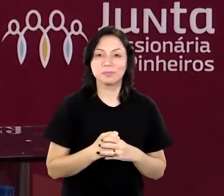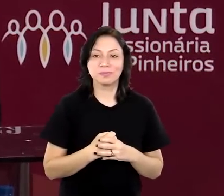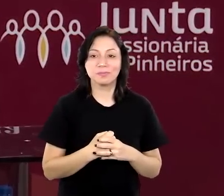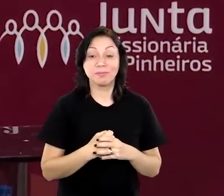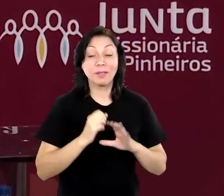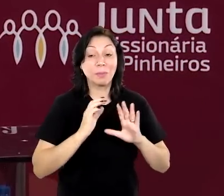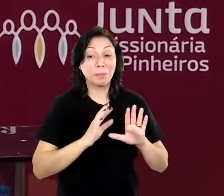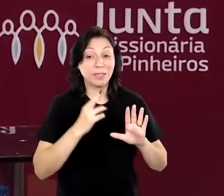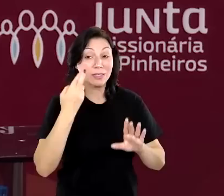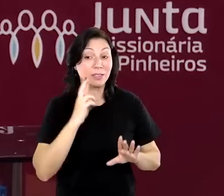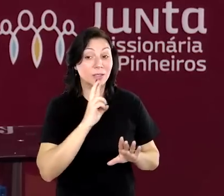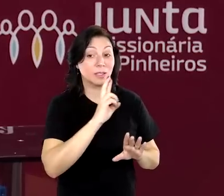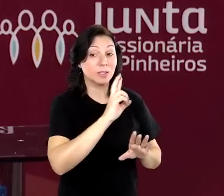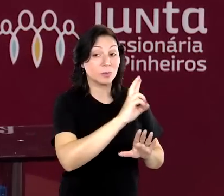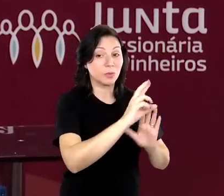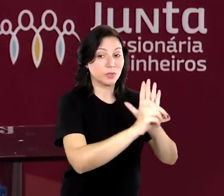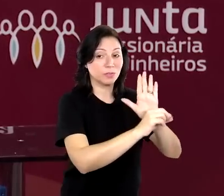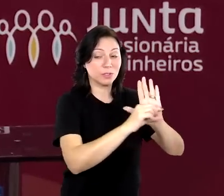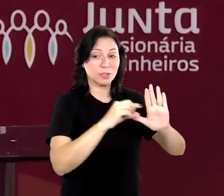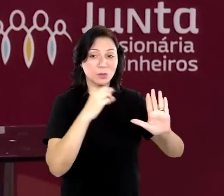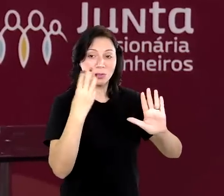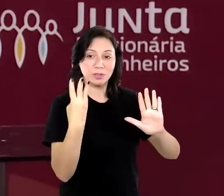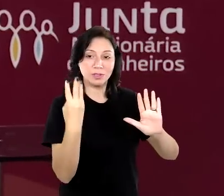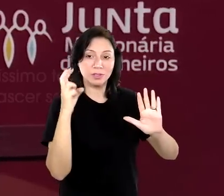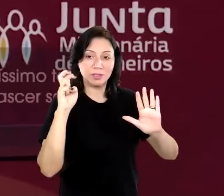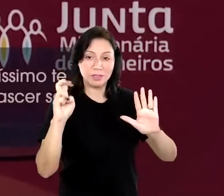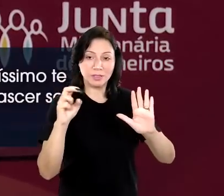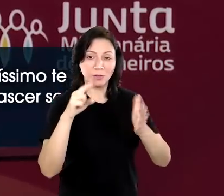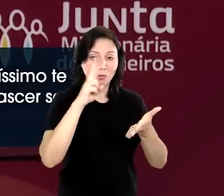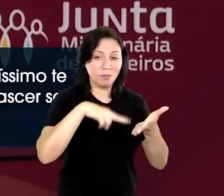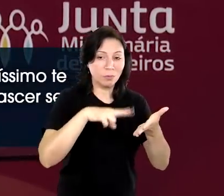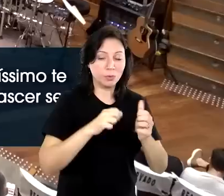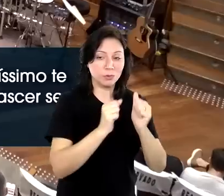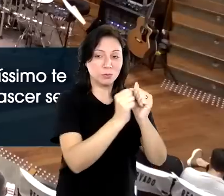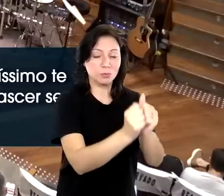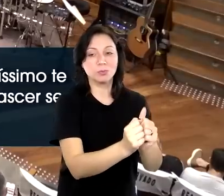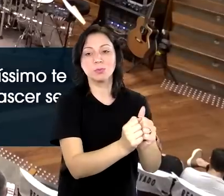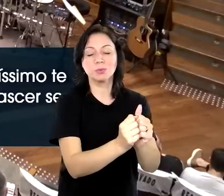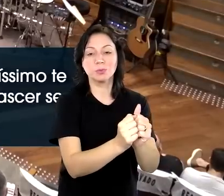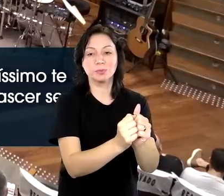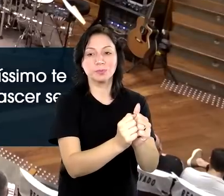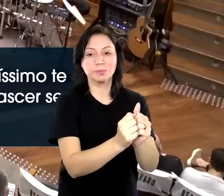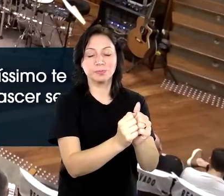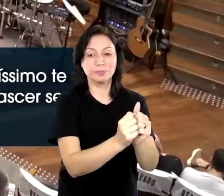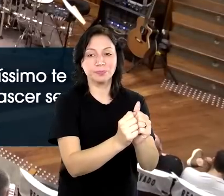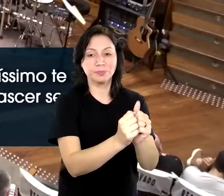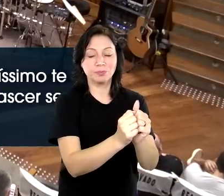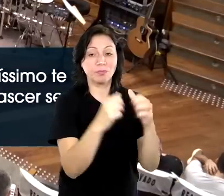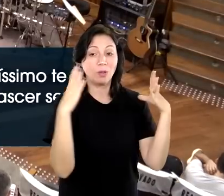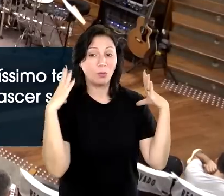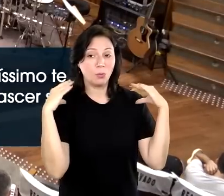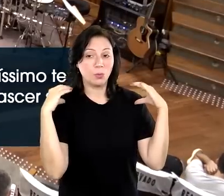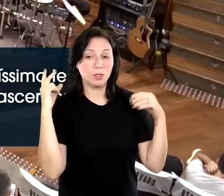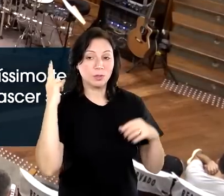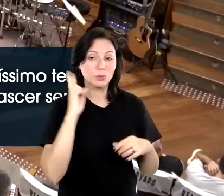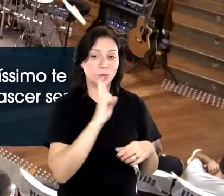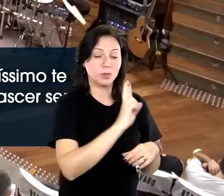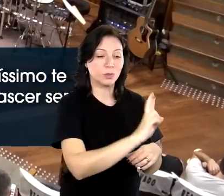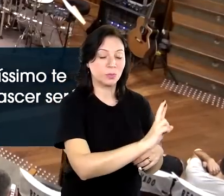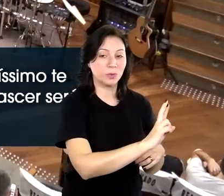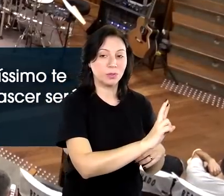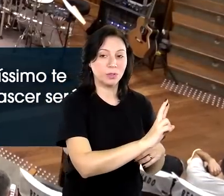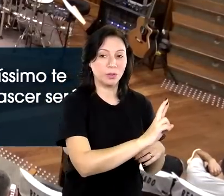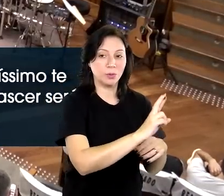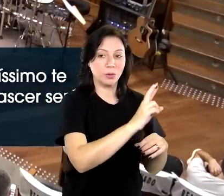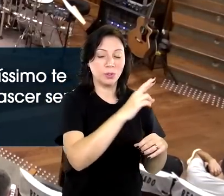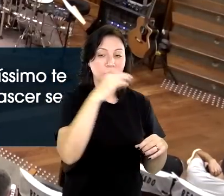Mas a resposta vem no versículo 35. Vamos ler juntos? O que é que diz aí? Respondeu-lhe o anjo,